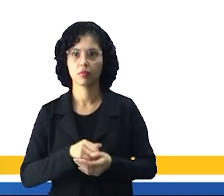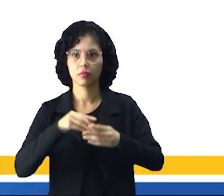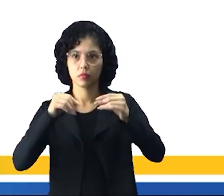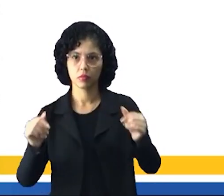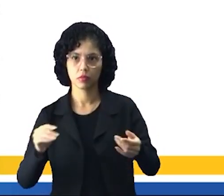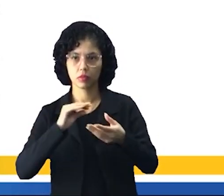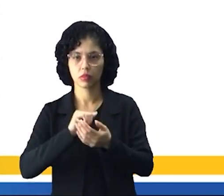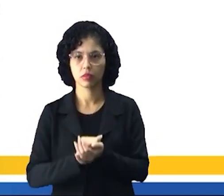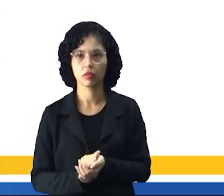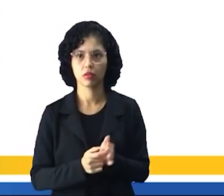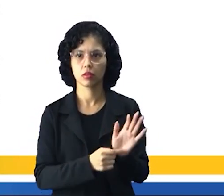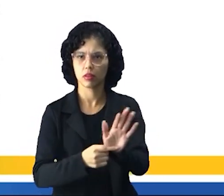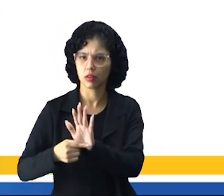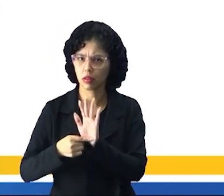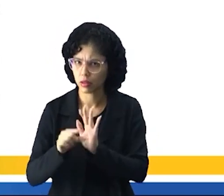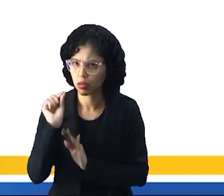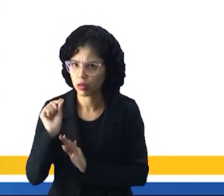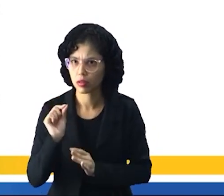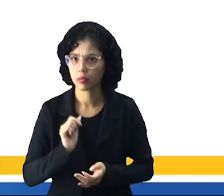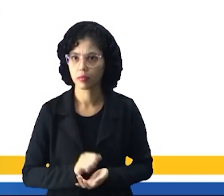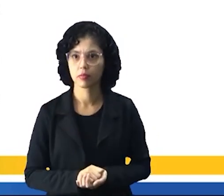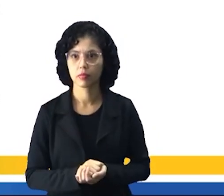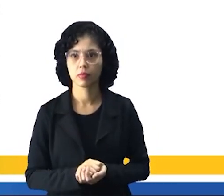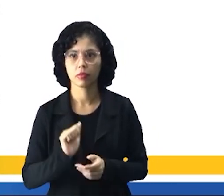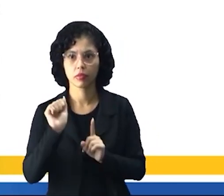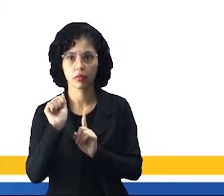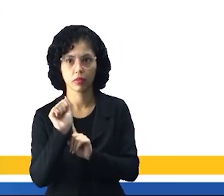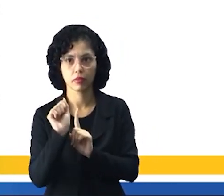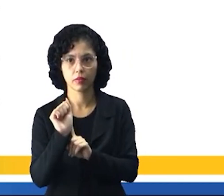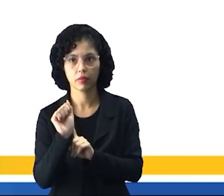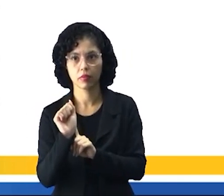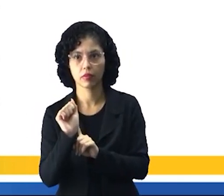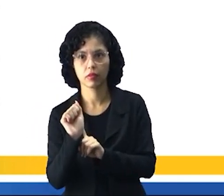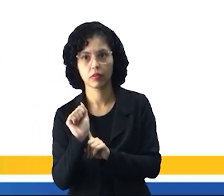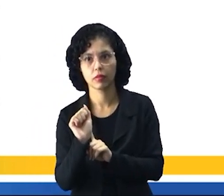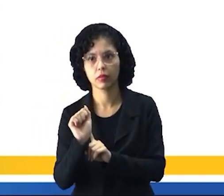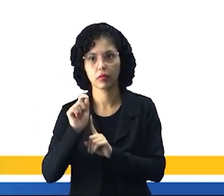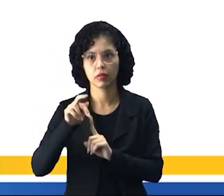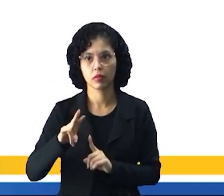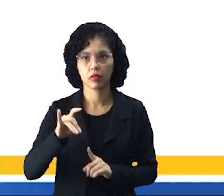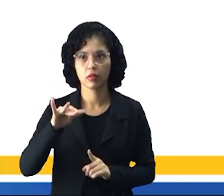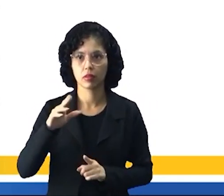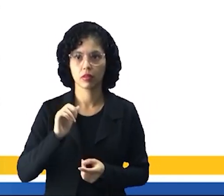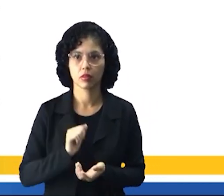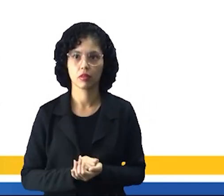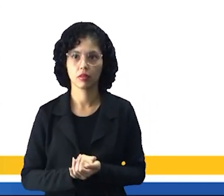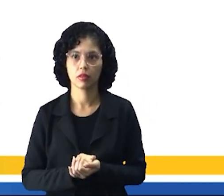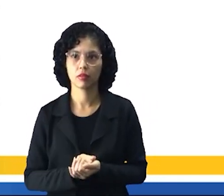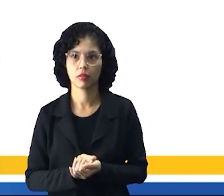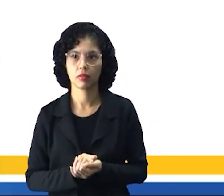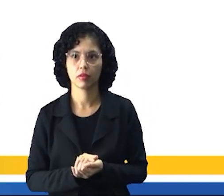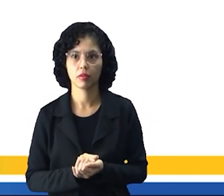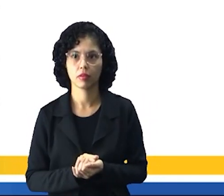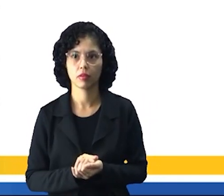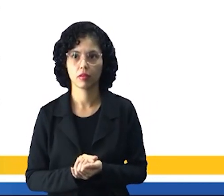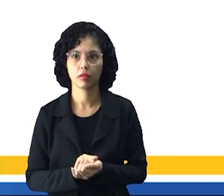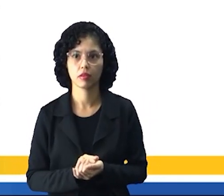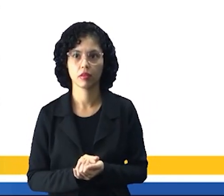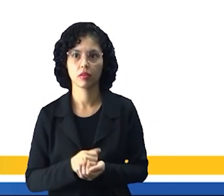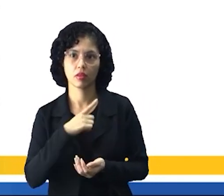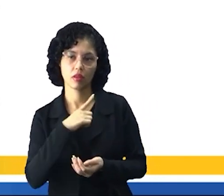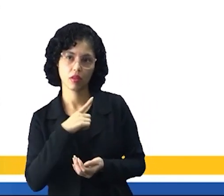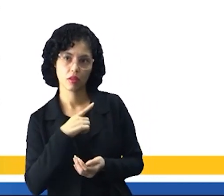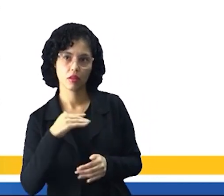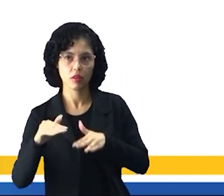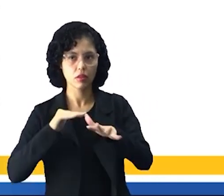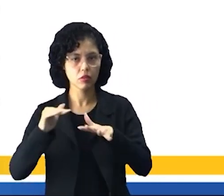na ocupação do ambiente terrestre aí a gente tem a letra A, quiliceras e pedipalpos